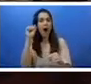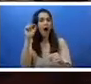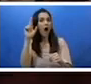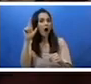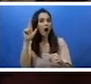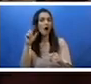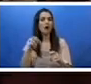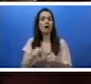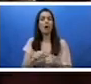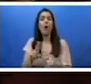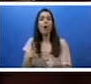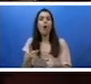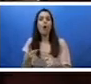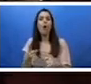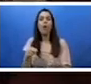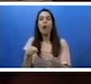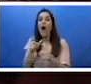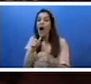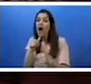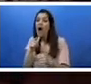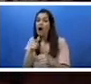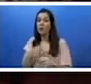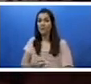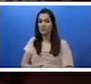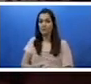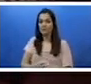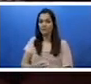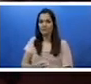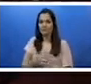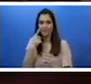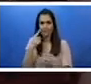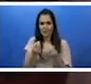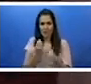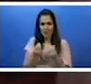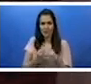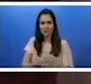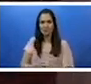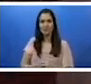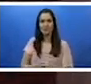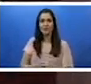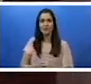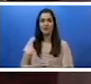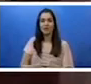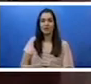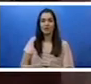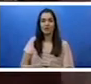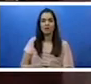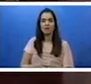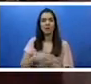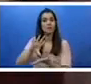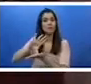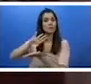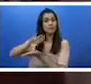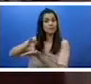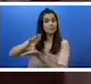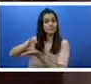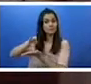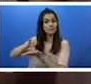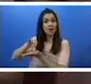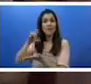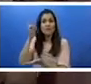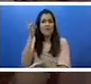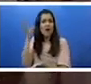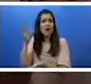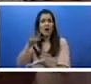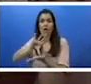terra, o ar ou a água. Então vamos ver o comecinho? Vamos lá, primeira palavra. O que está escrito?